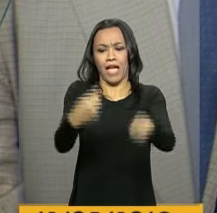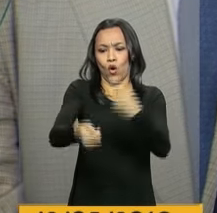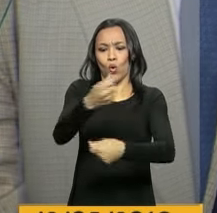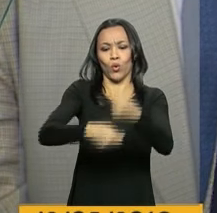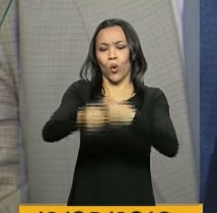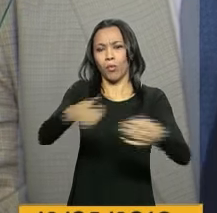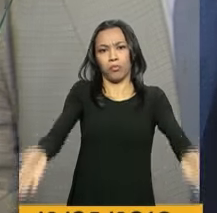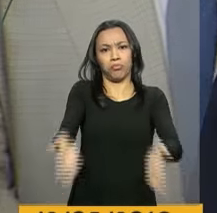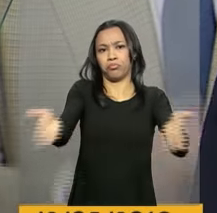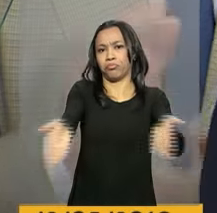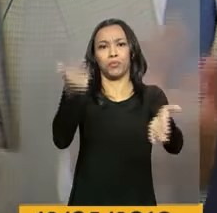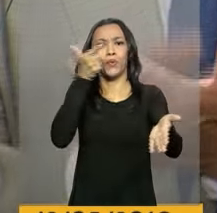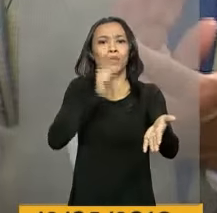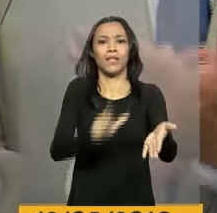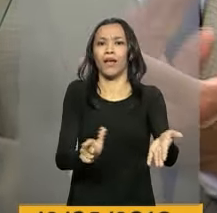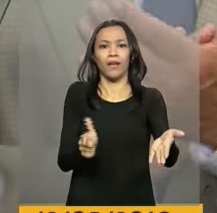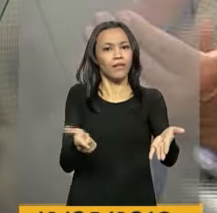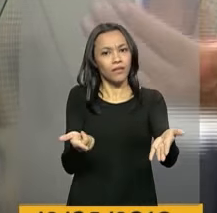todos os brasileiros.